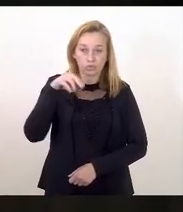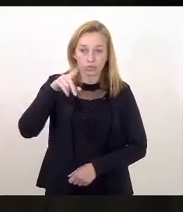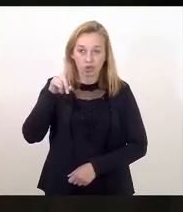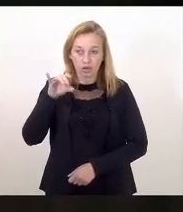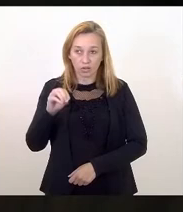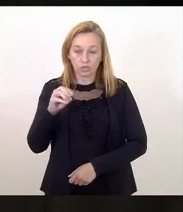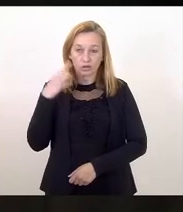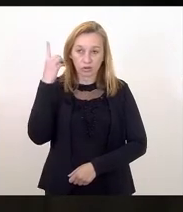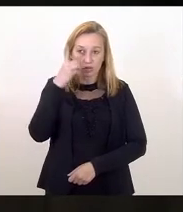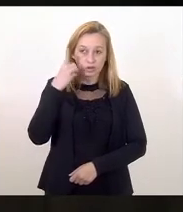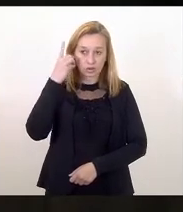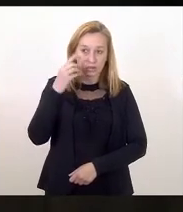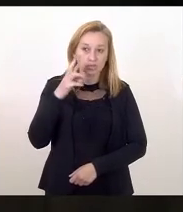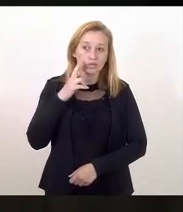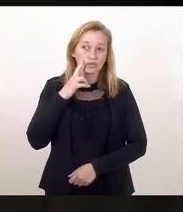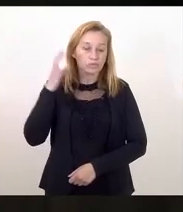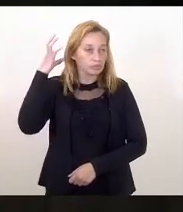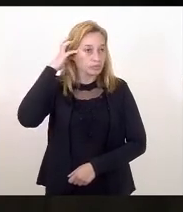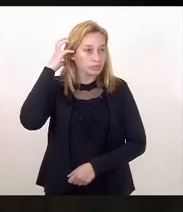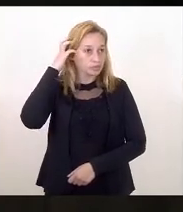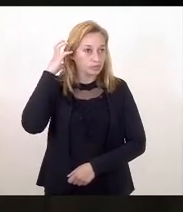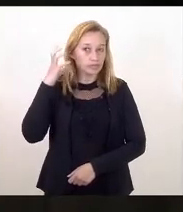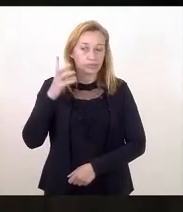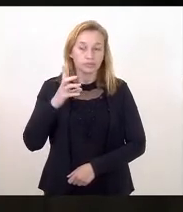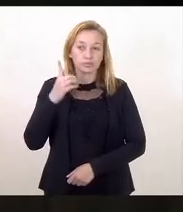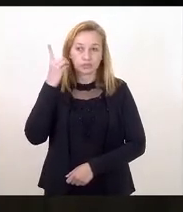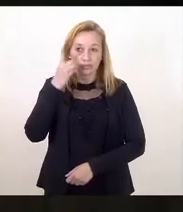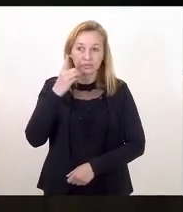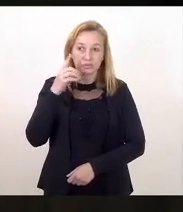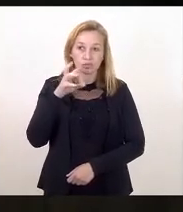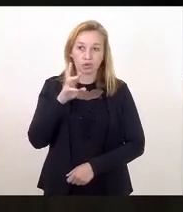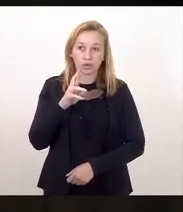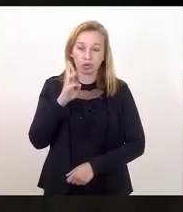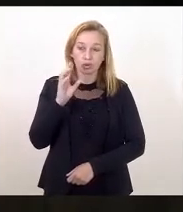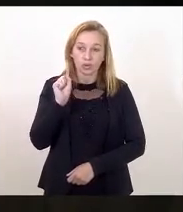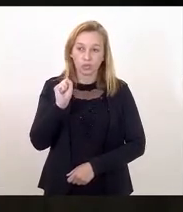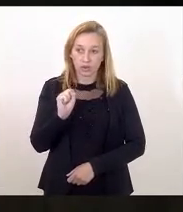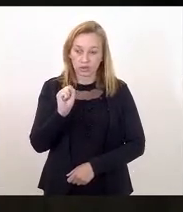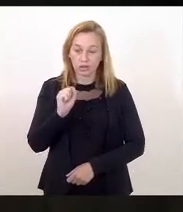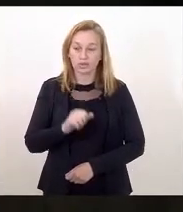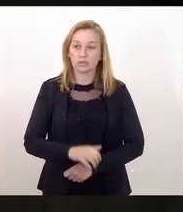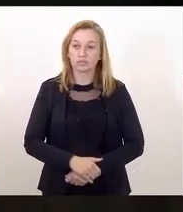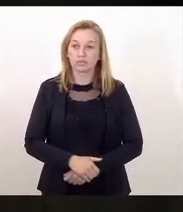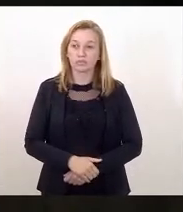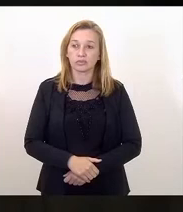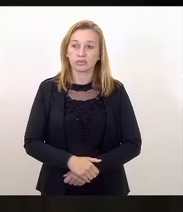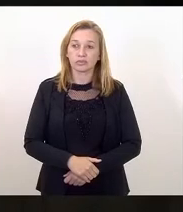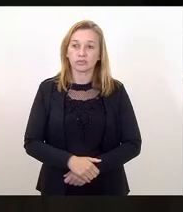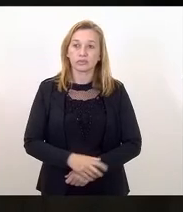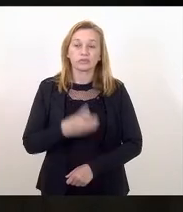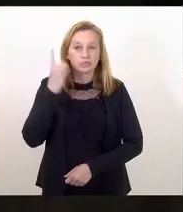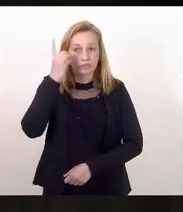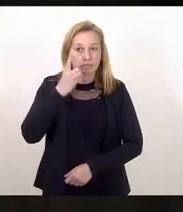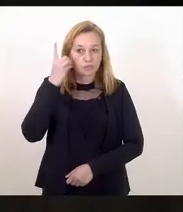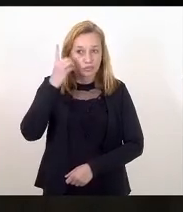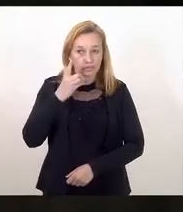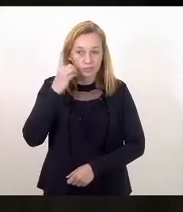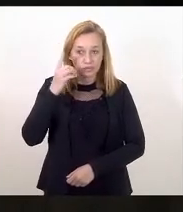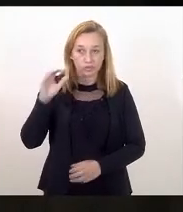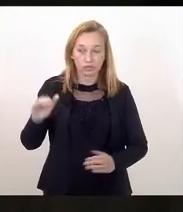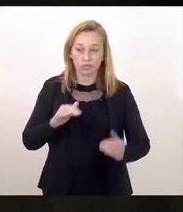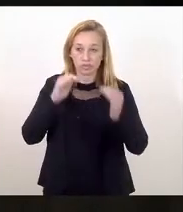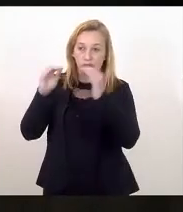Deputada Rosane Félix. Deputado Rubens Montempo. Deputado Rubens Montempo. Deputado Subtenente